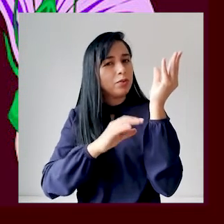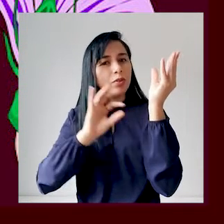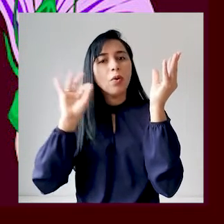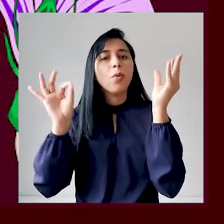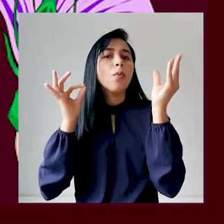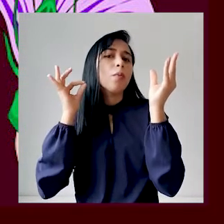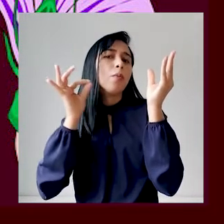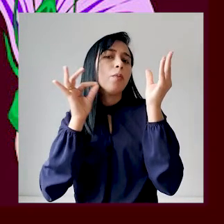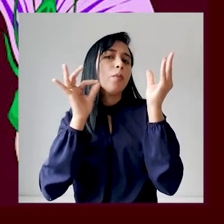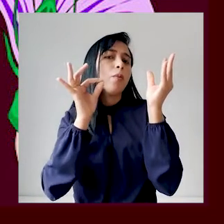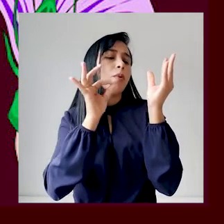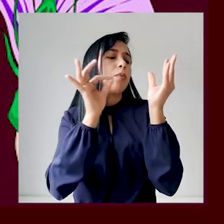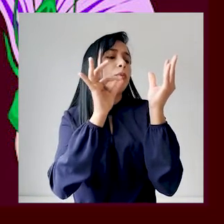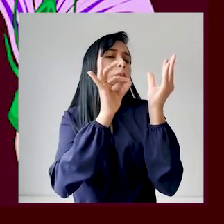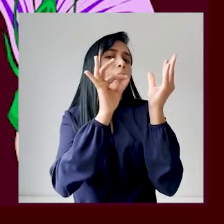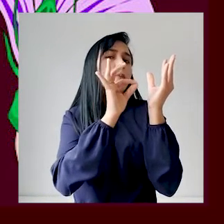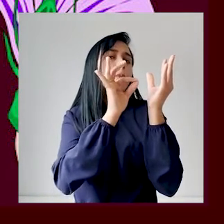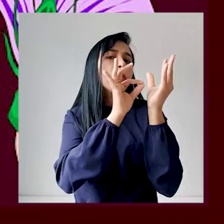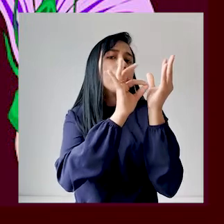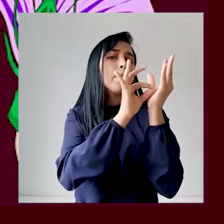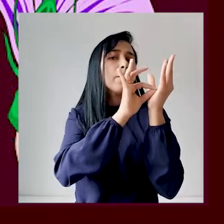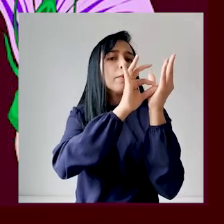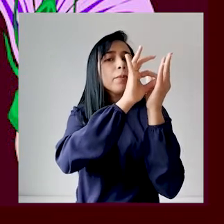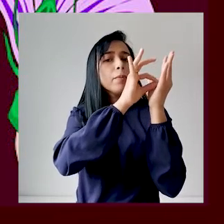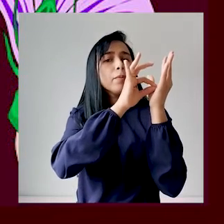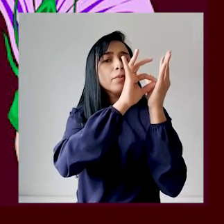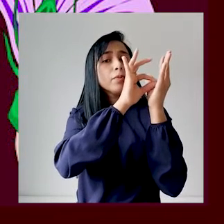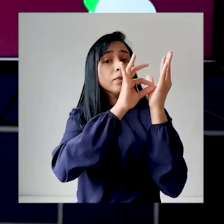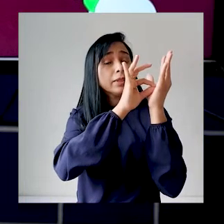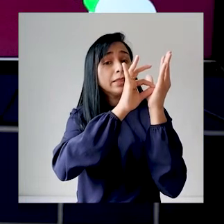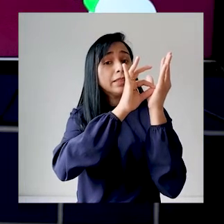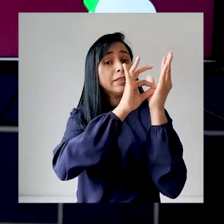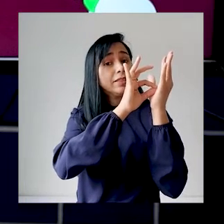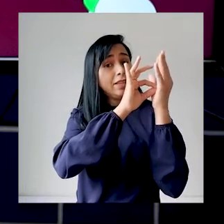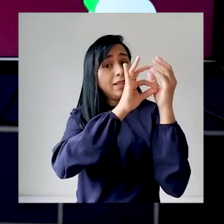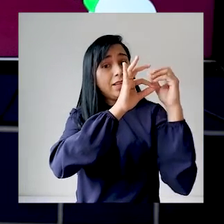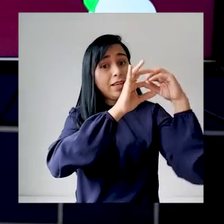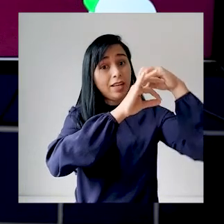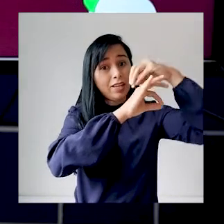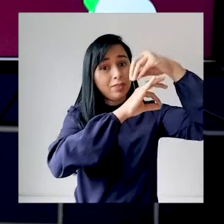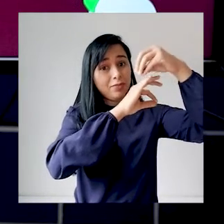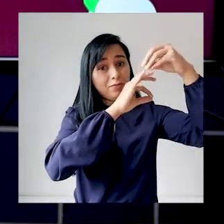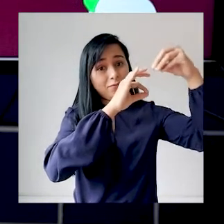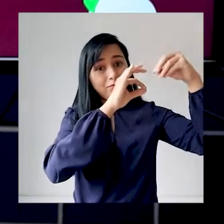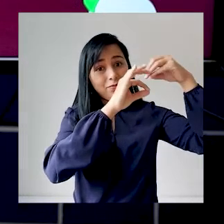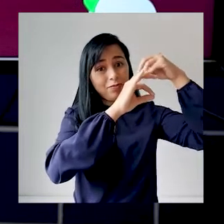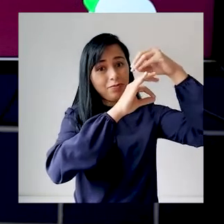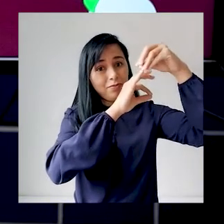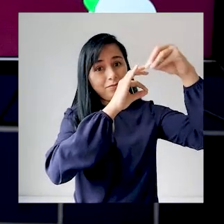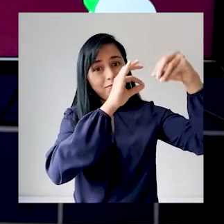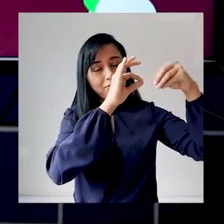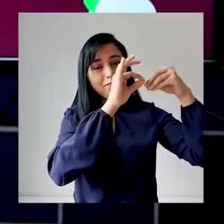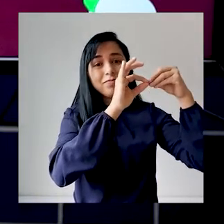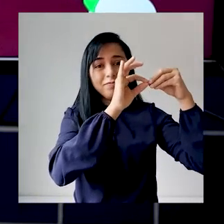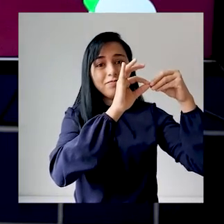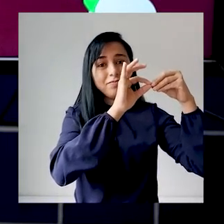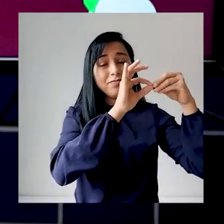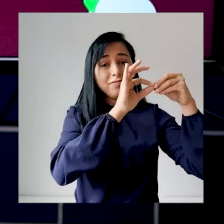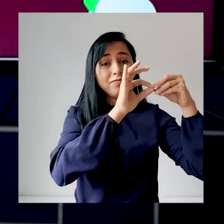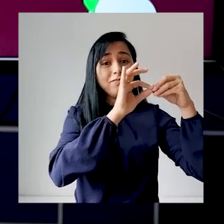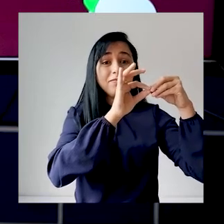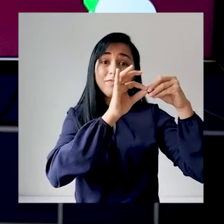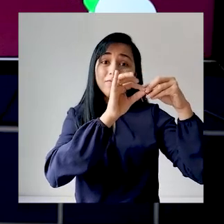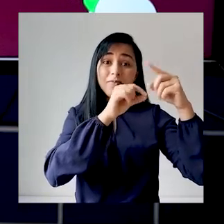vão alimentar-se dele, suas patas e asas e corpo ficam cheias desse